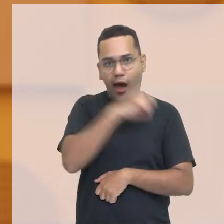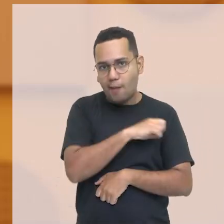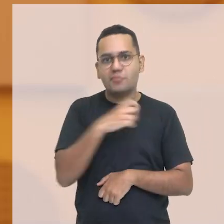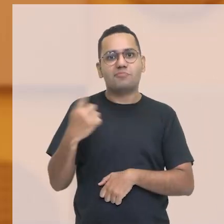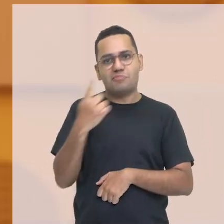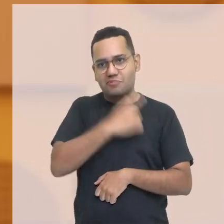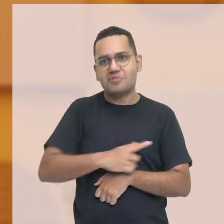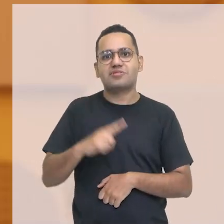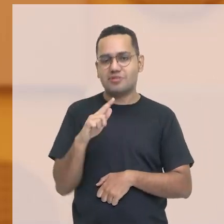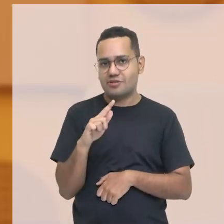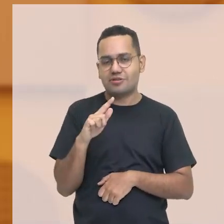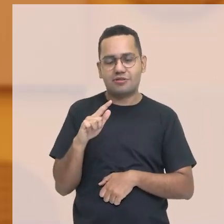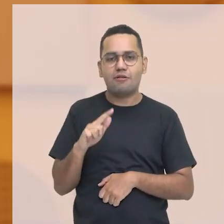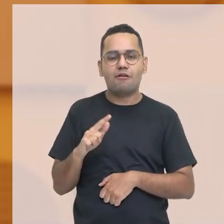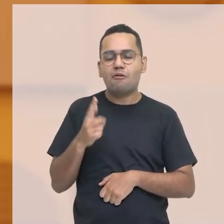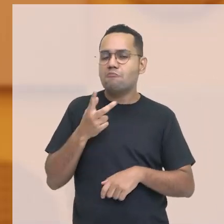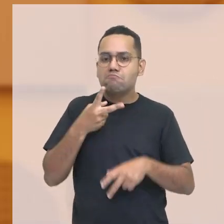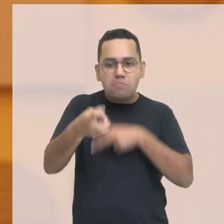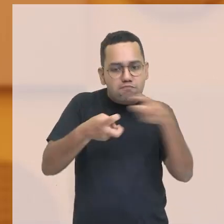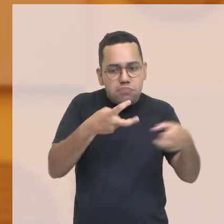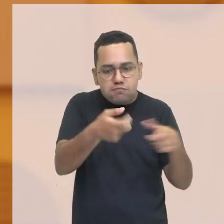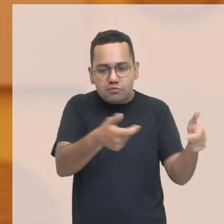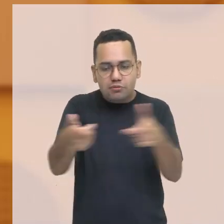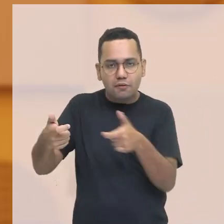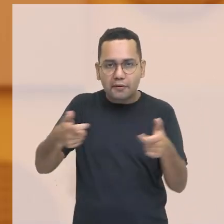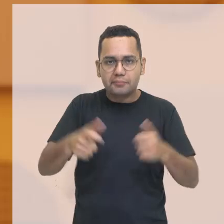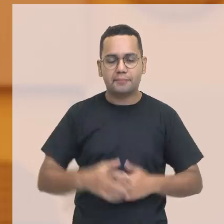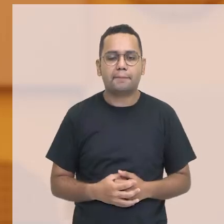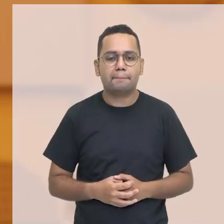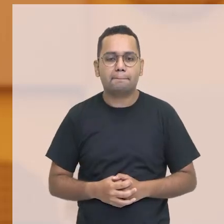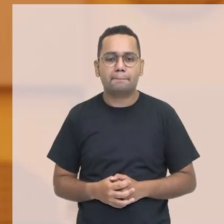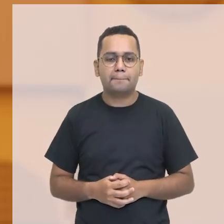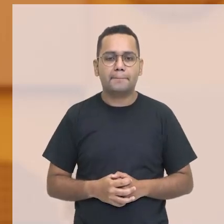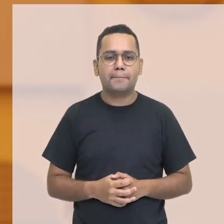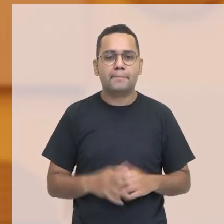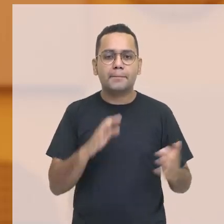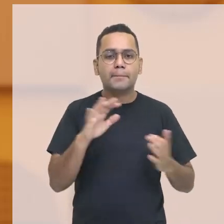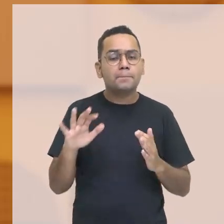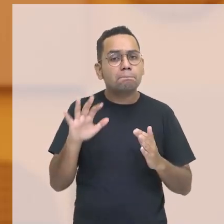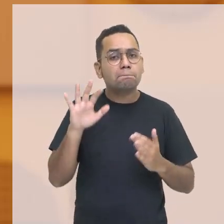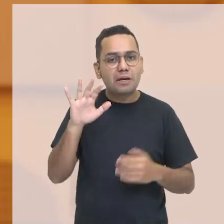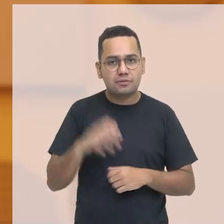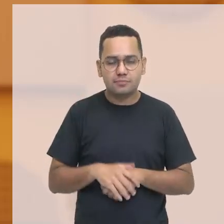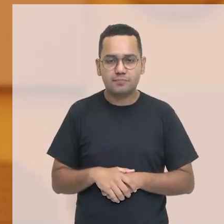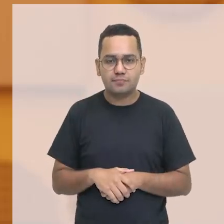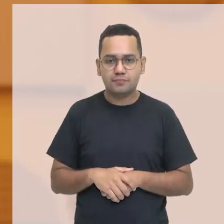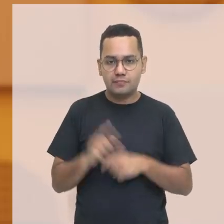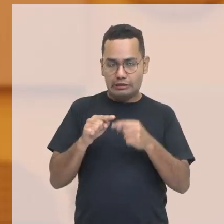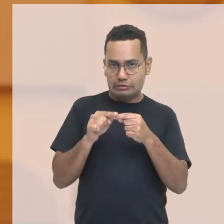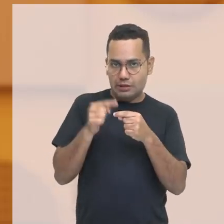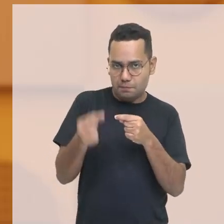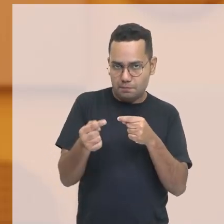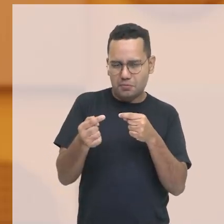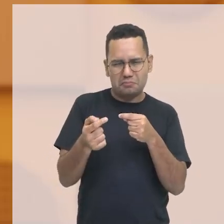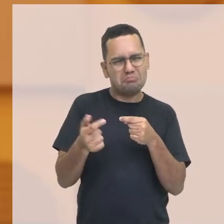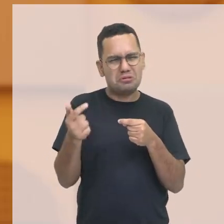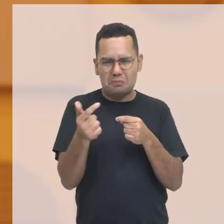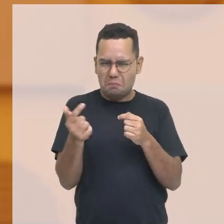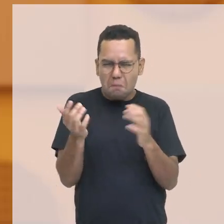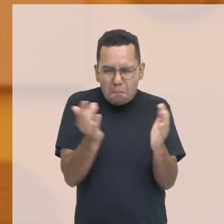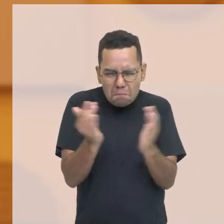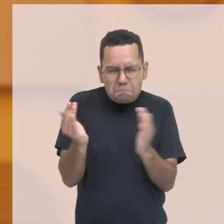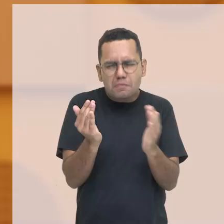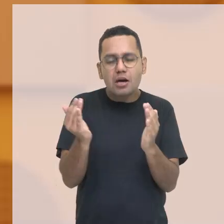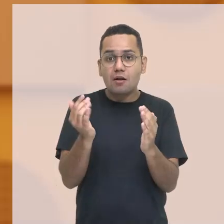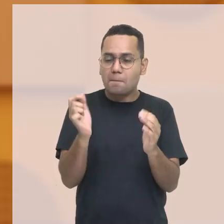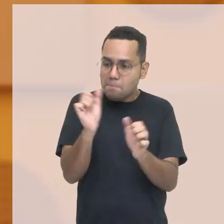do grupo do eixo. Porém, nós vamos observar essa mudança de rumo na segunda fase da Segunda Guerra Mundial.